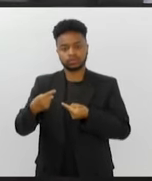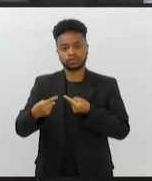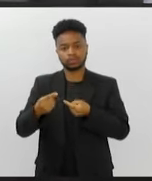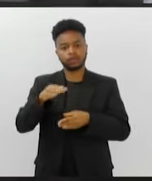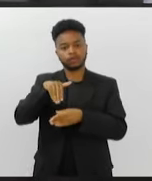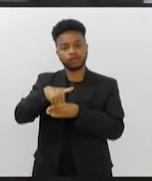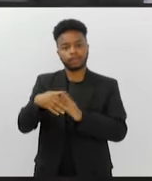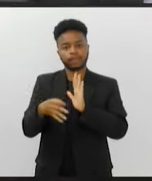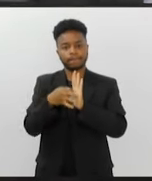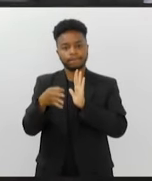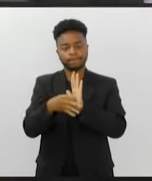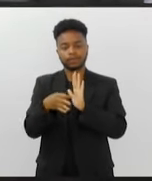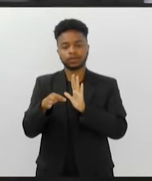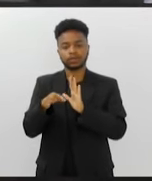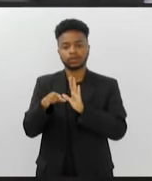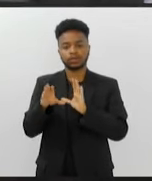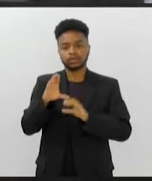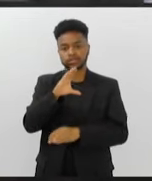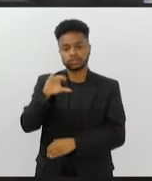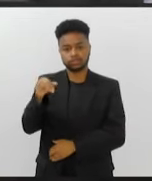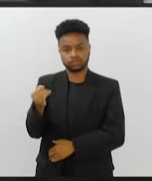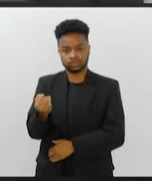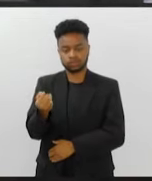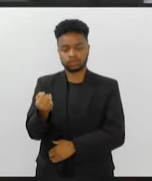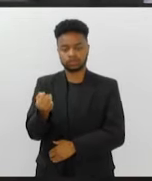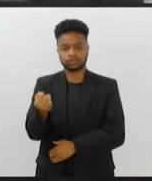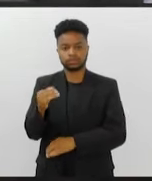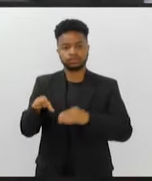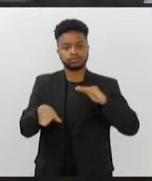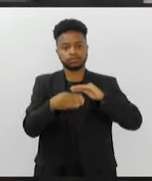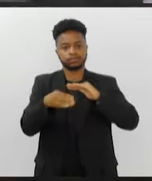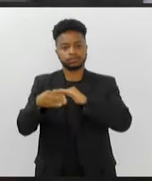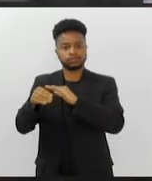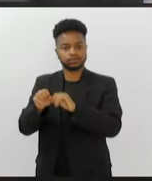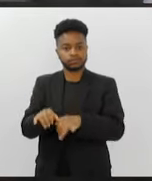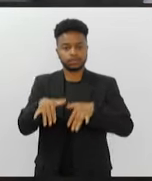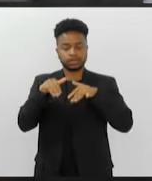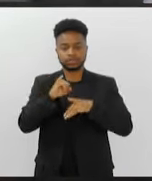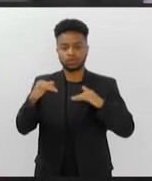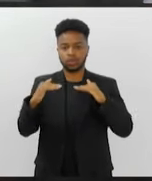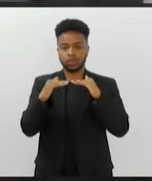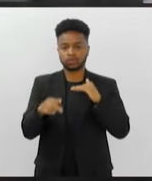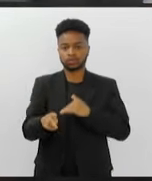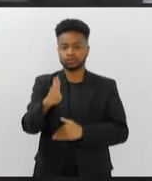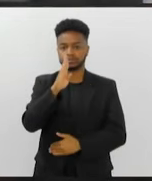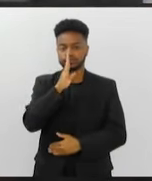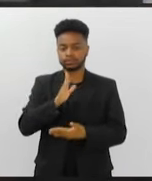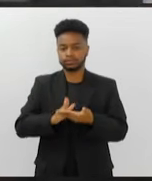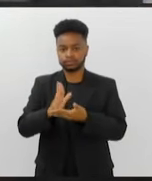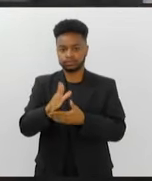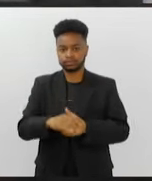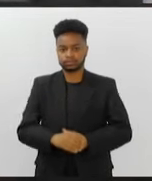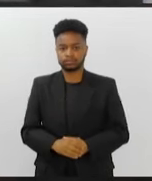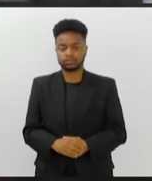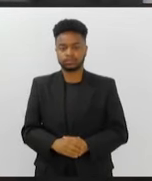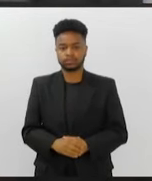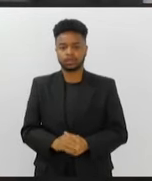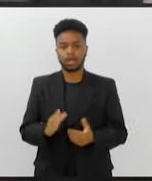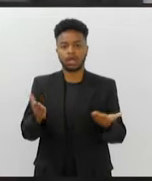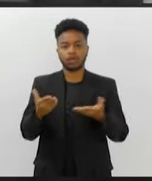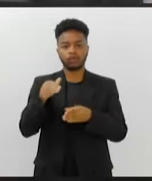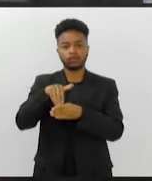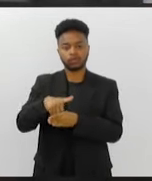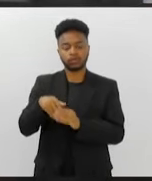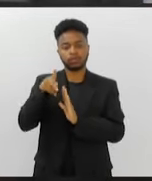o parecer da Comissão de Constituição e Justiça, as emendas de plenário. Senhores que aprovam, permaneçam como estão. Aprovado. Em votação,